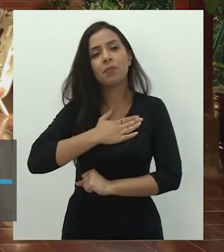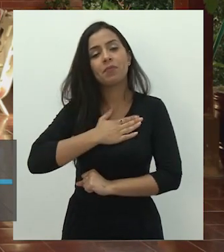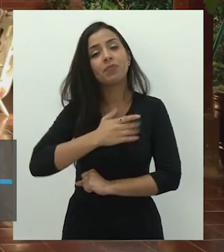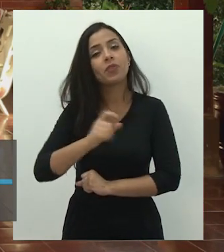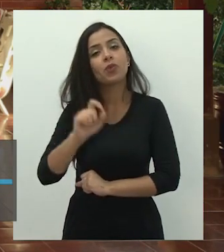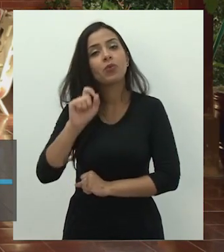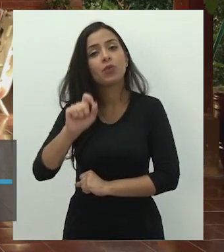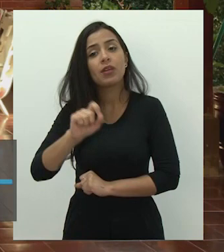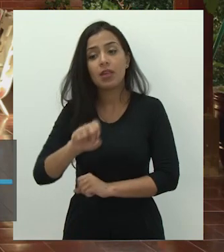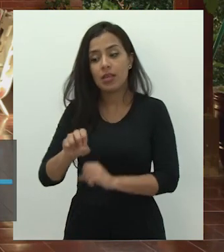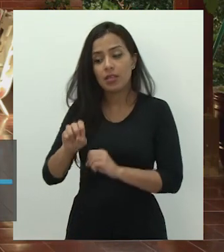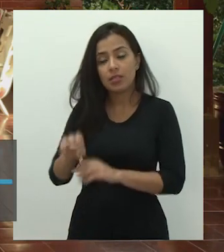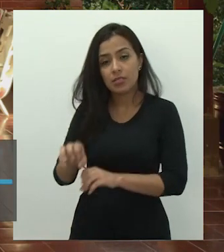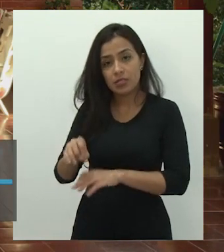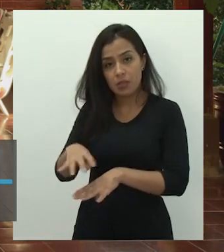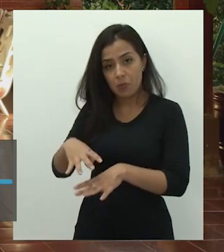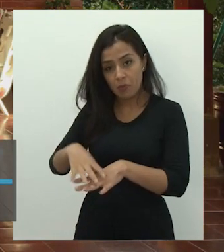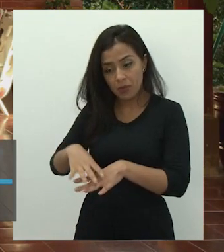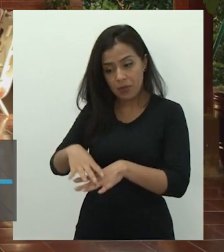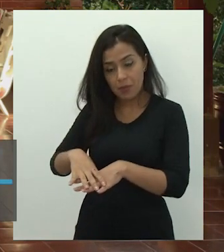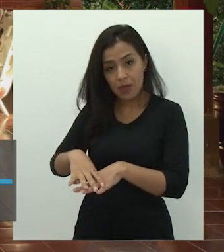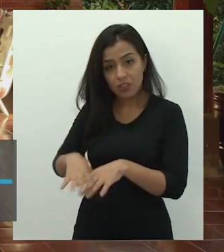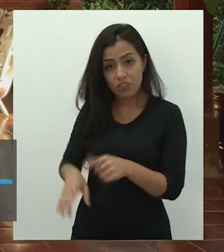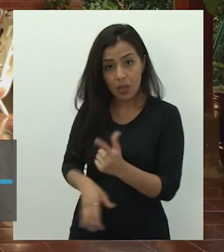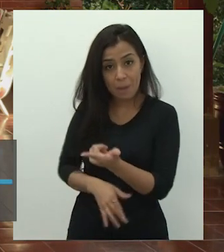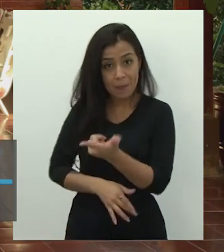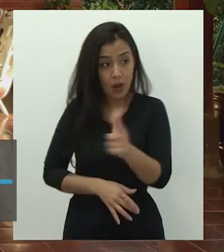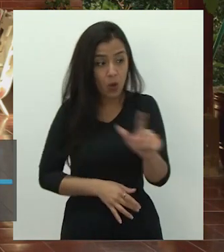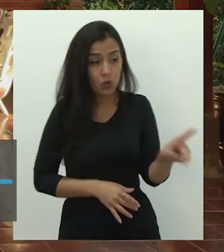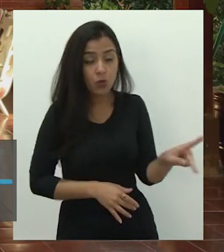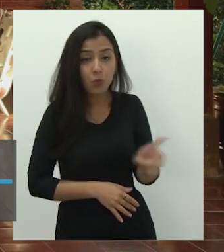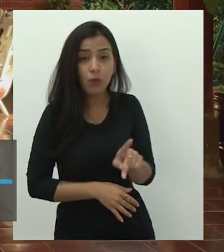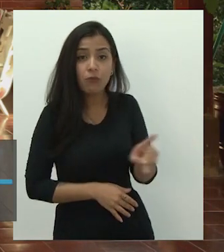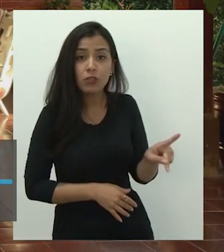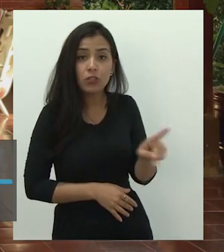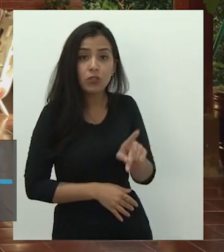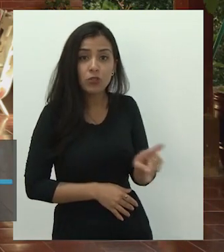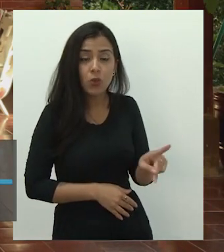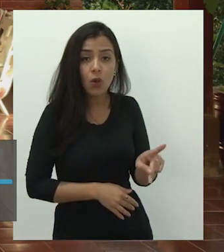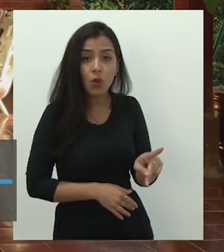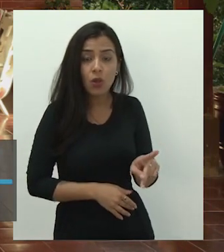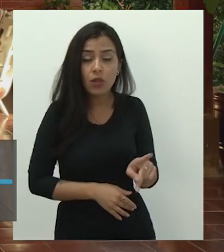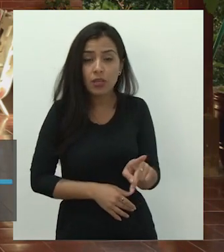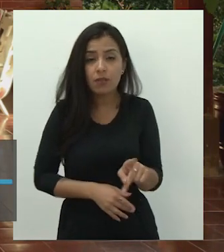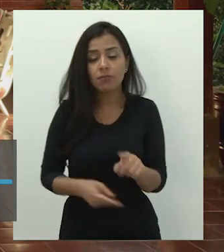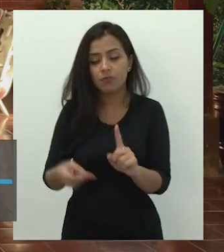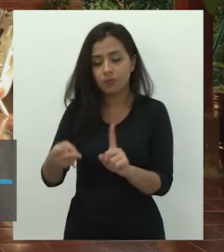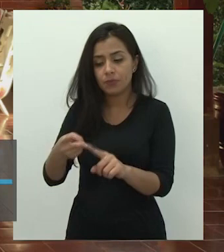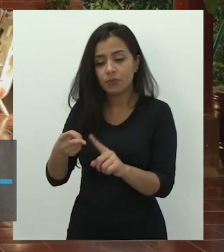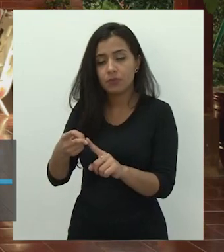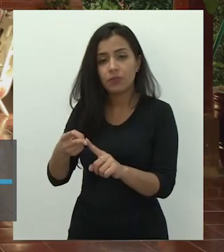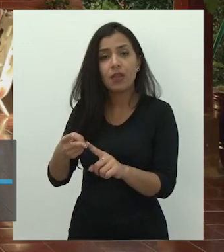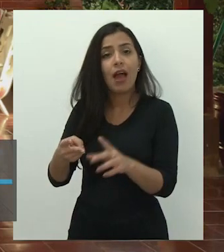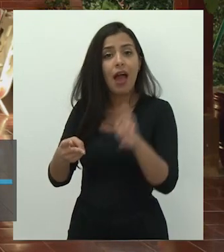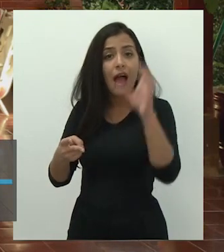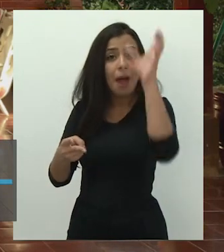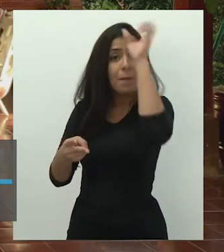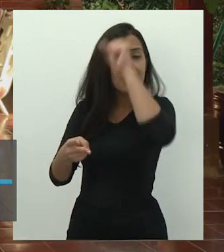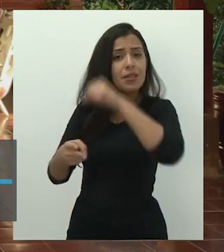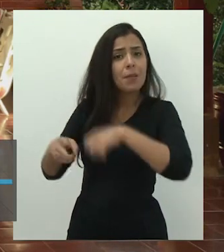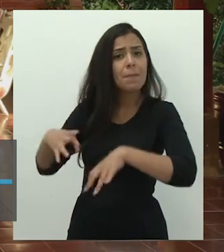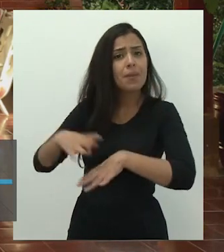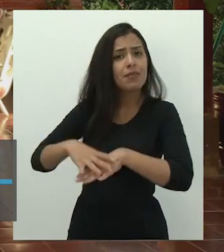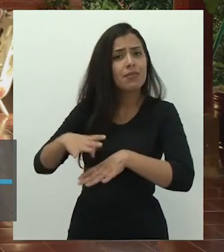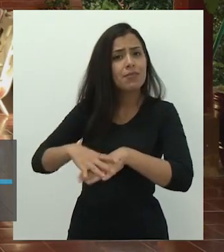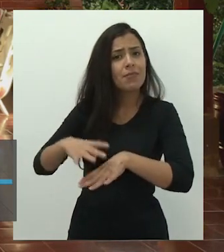é ensinar matemática para um professor e o que é aprender matemática para um estudante.